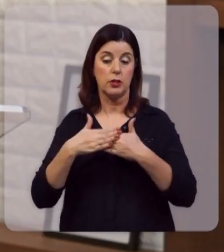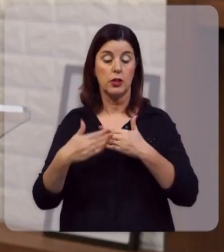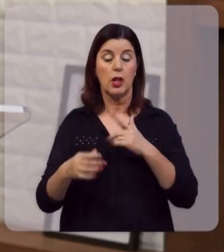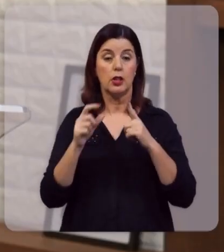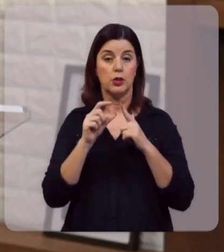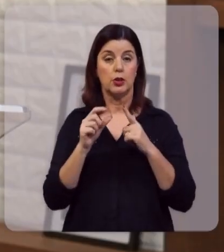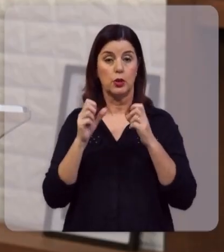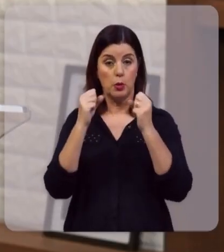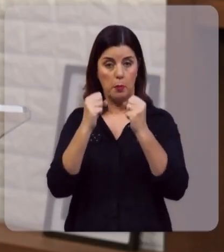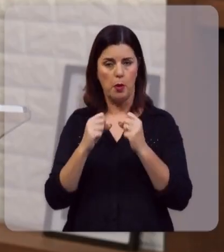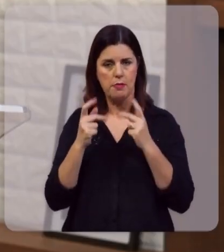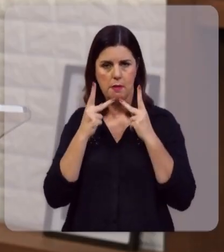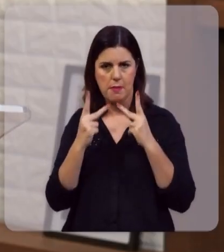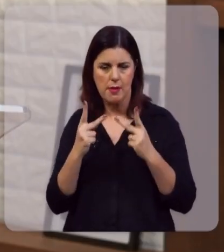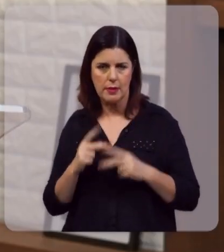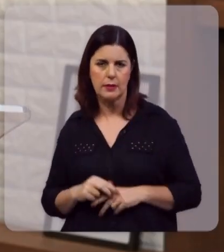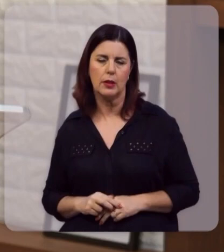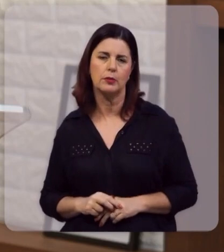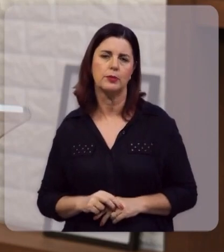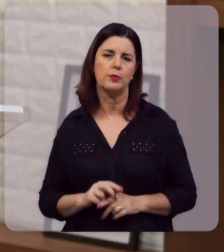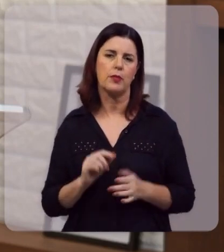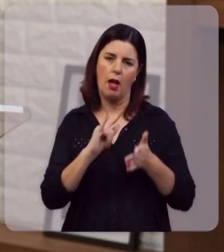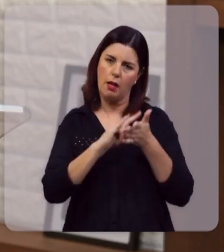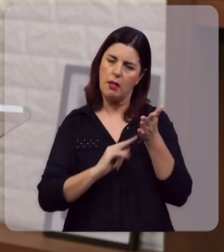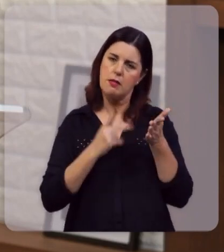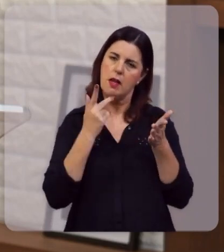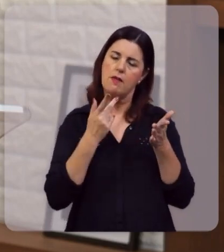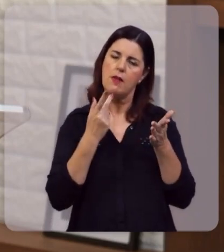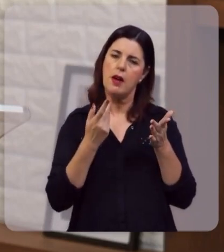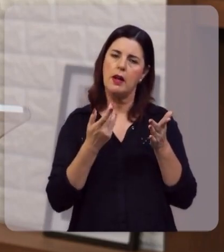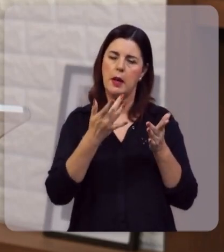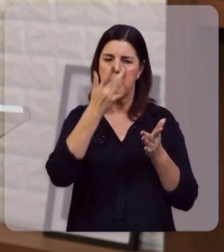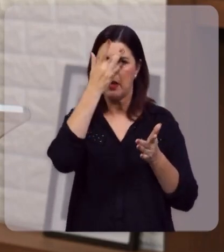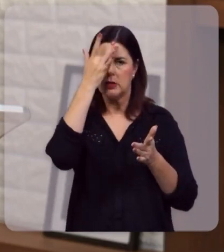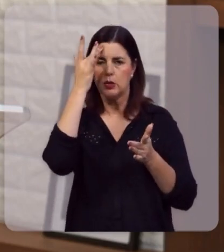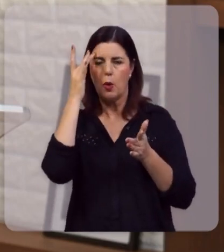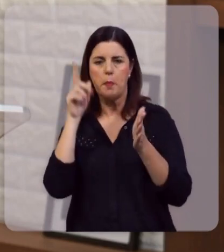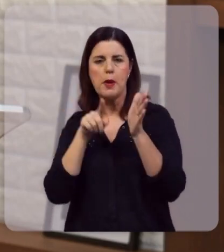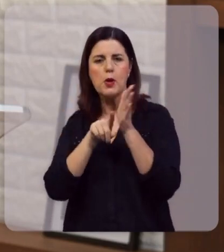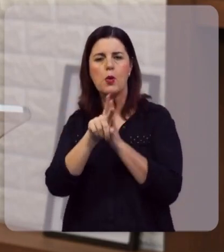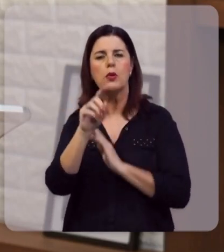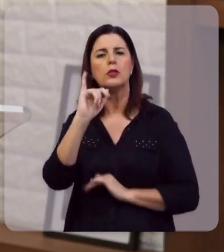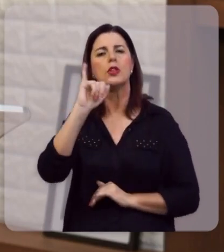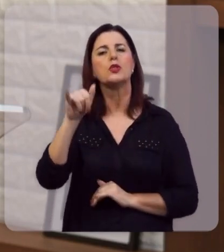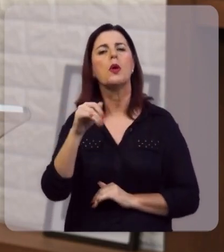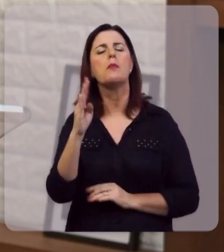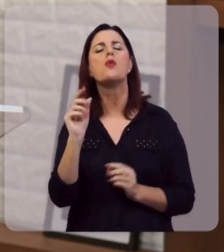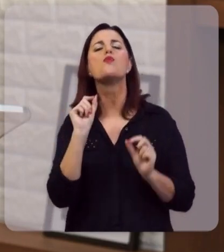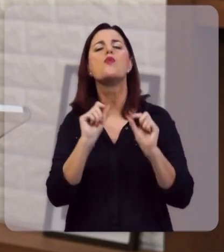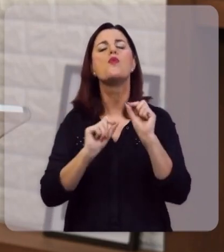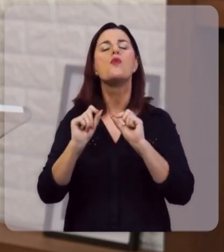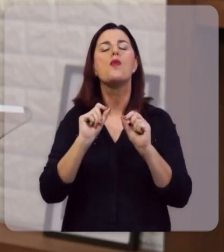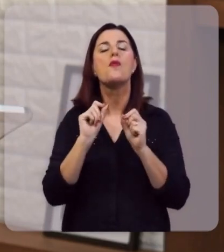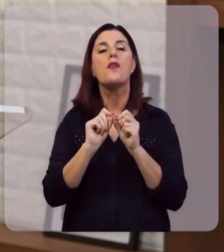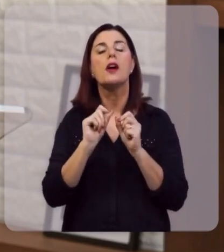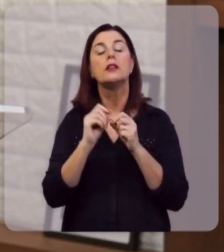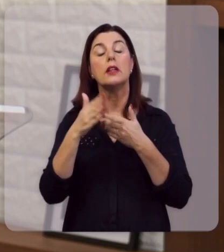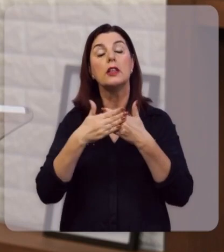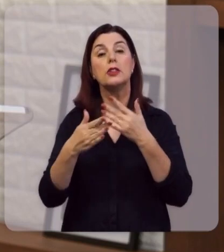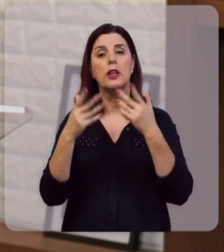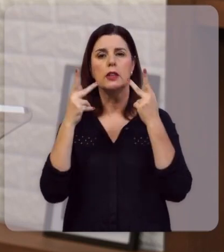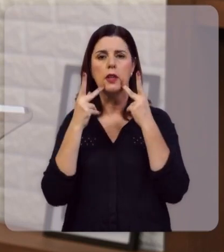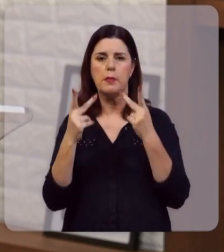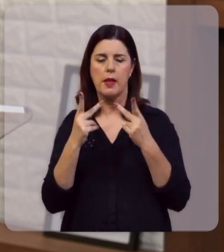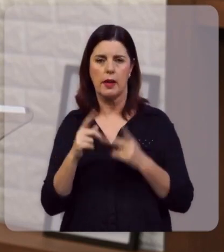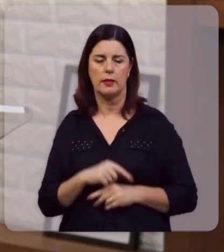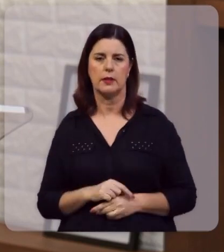Diante do poder desta pregação, diz o texto que as multidões perguntam para João Batista: o que nós vamos fazer diante desta